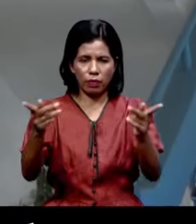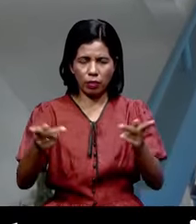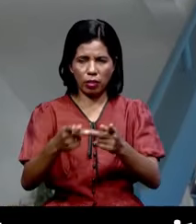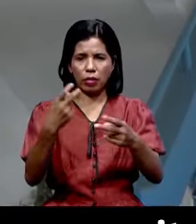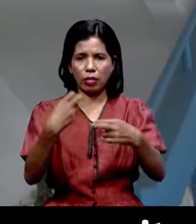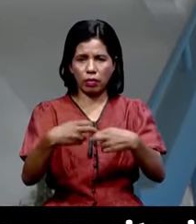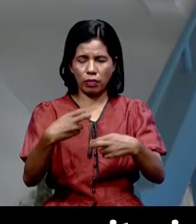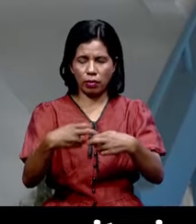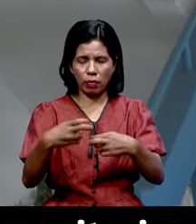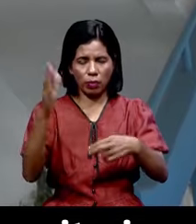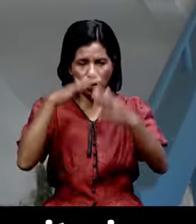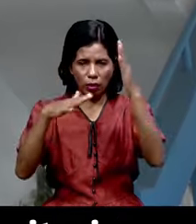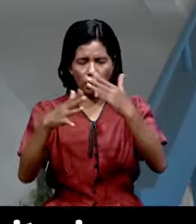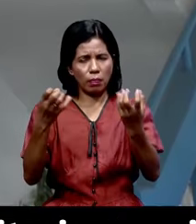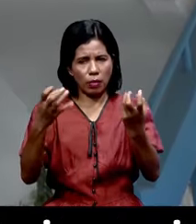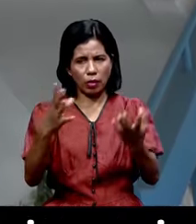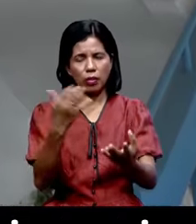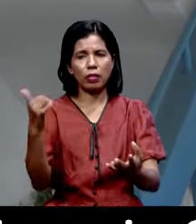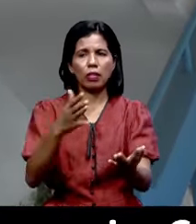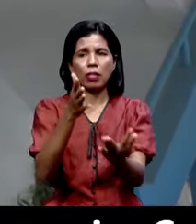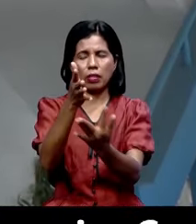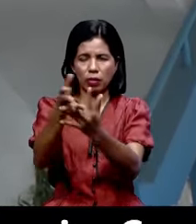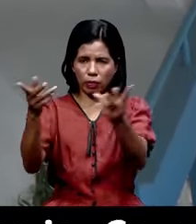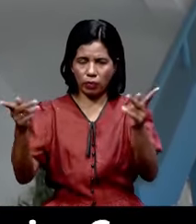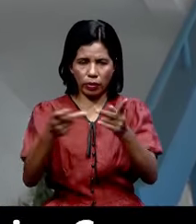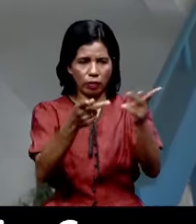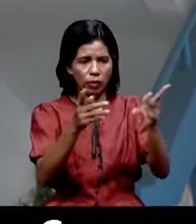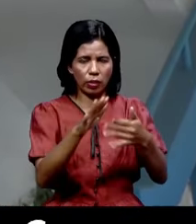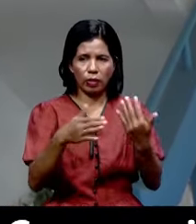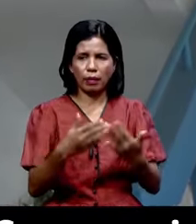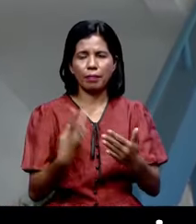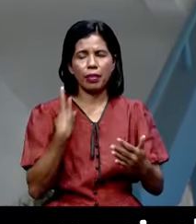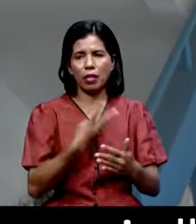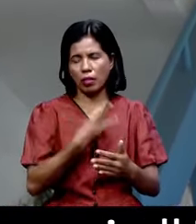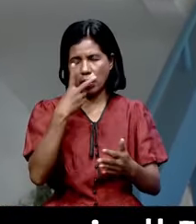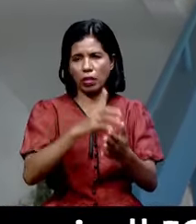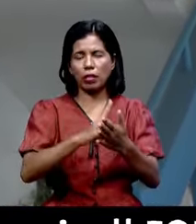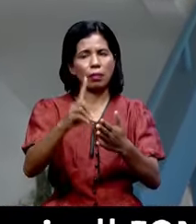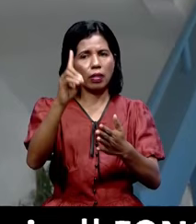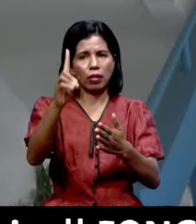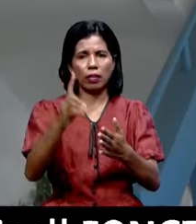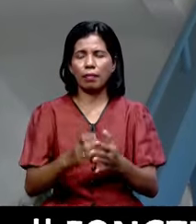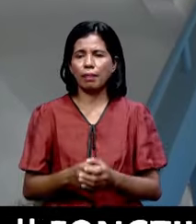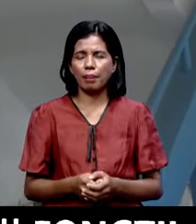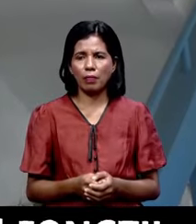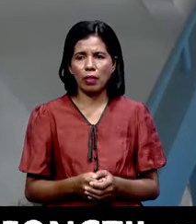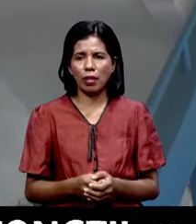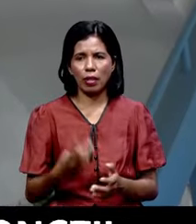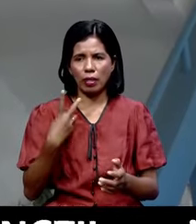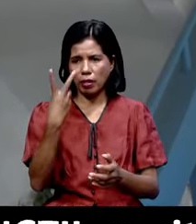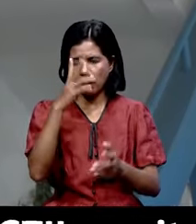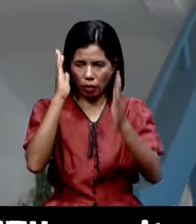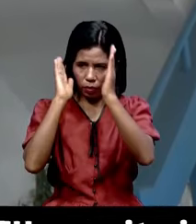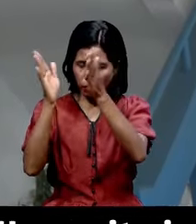Nebemaca, sempre Musu cumprido, né? Sira se tama para fatin Sira Neut. Itare durante semana ainda, né? Tenia Sira tensão